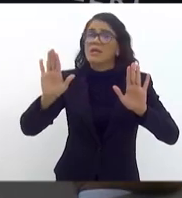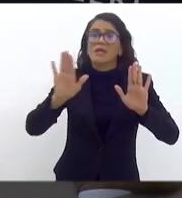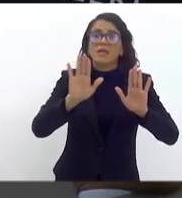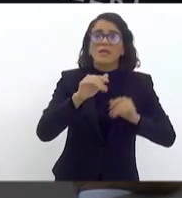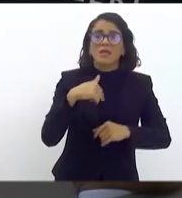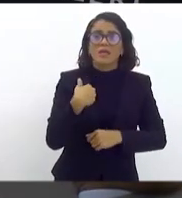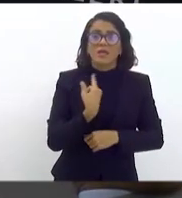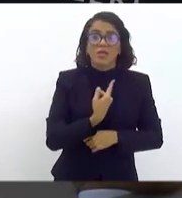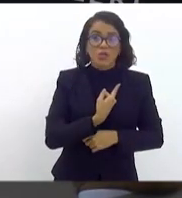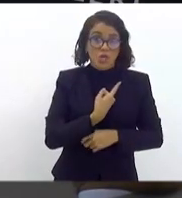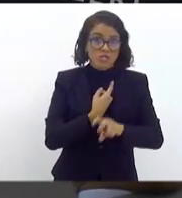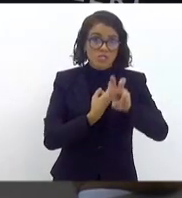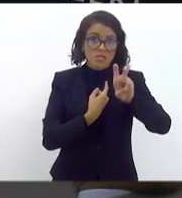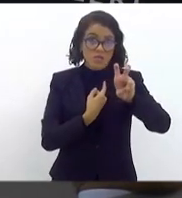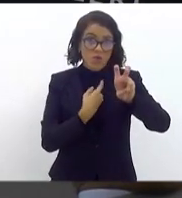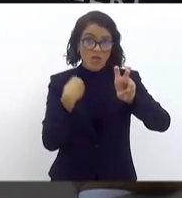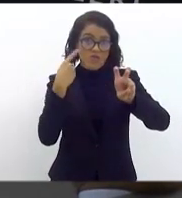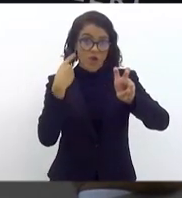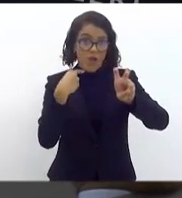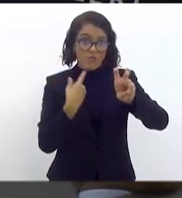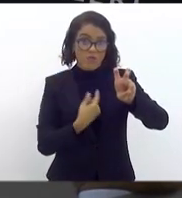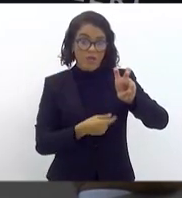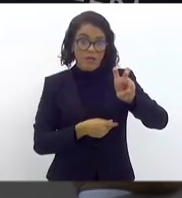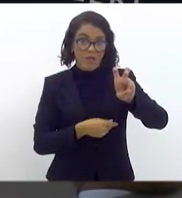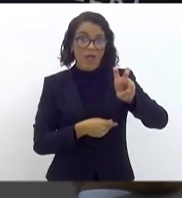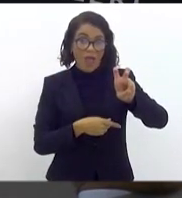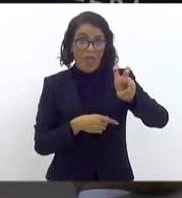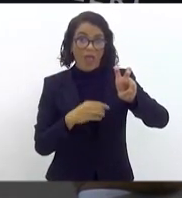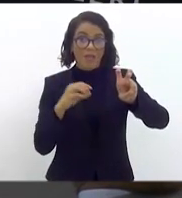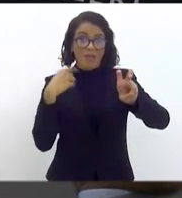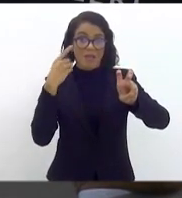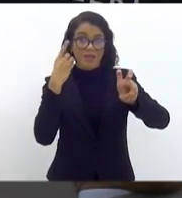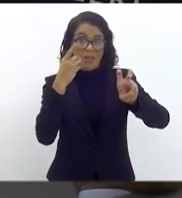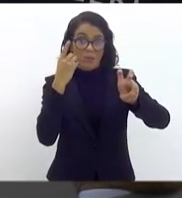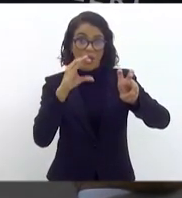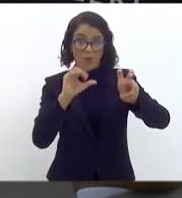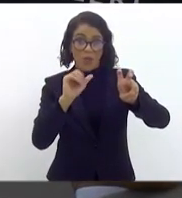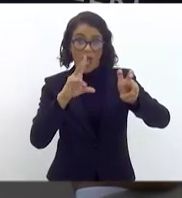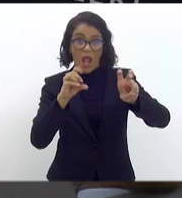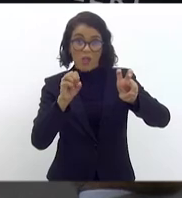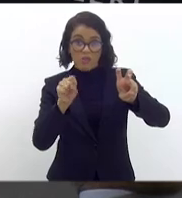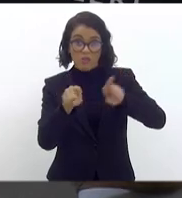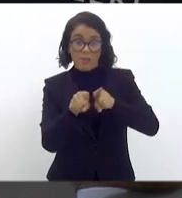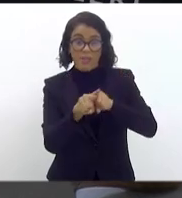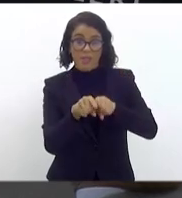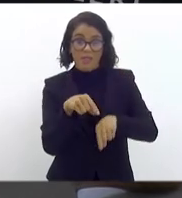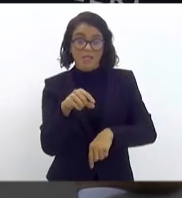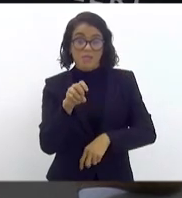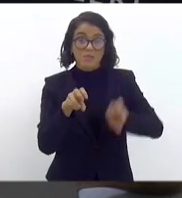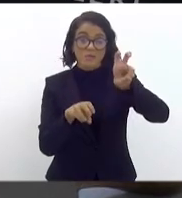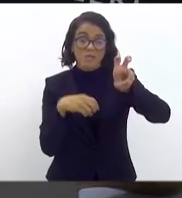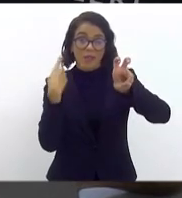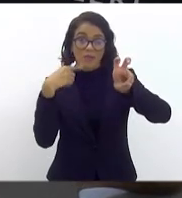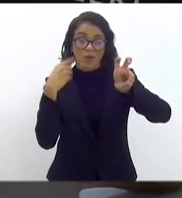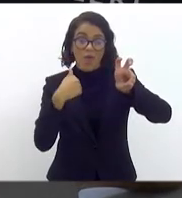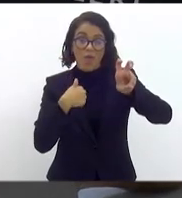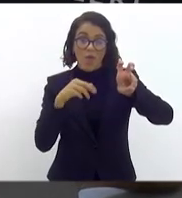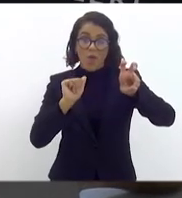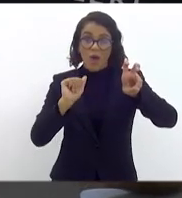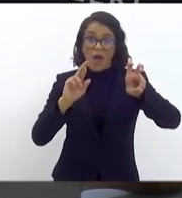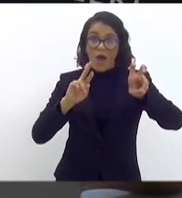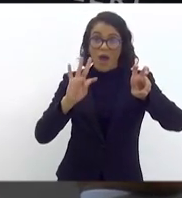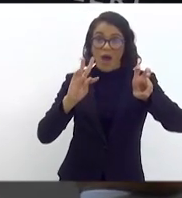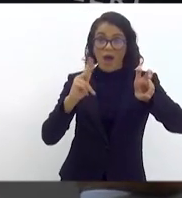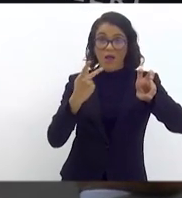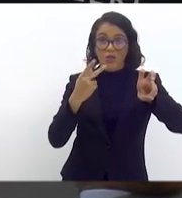somos 5 advogados aqui. Doutor Carlos Macedo também? Não. Somos 5 advogados aqui. Eu, Arthur, Morim,